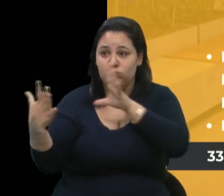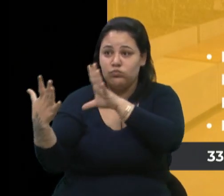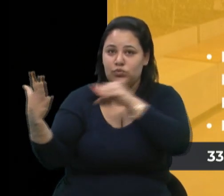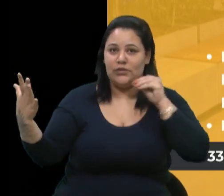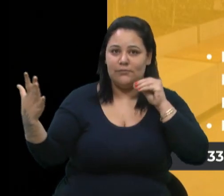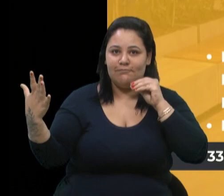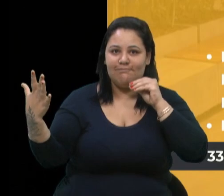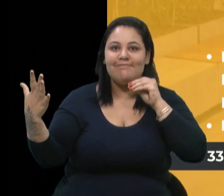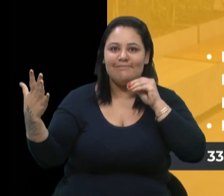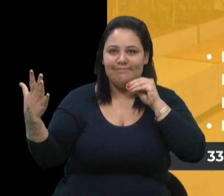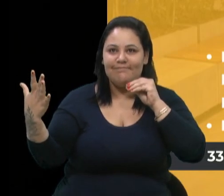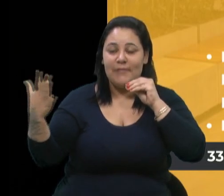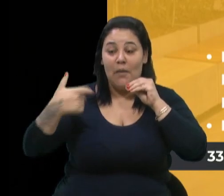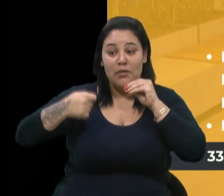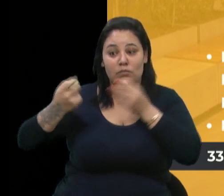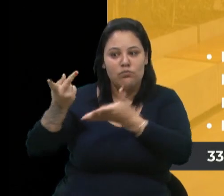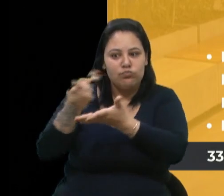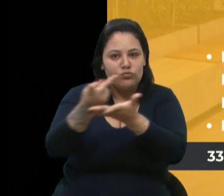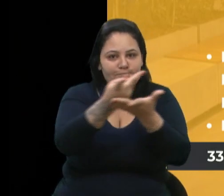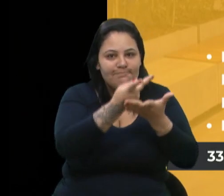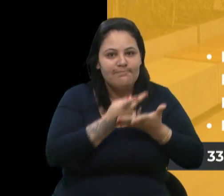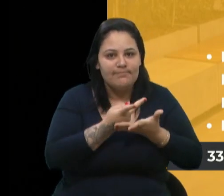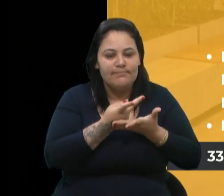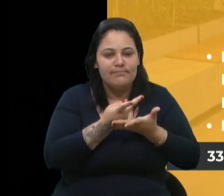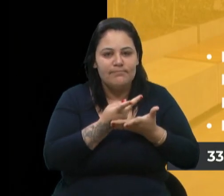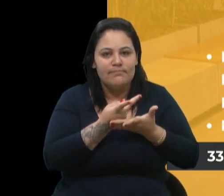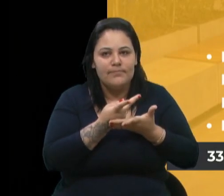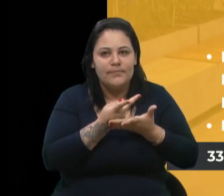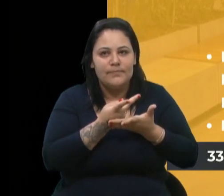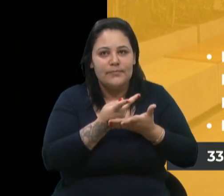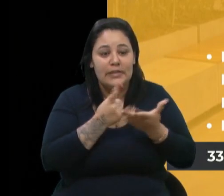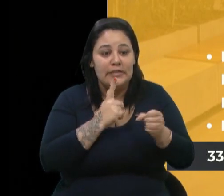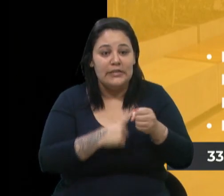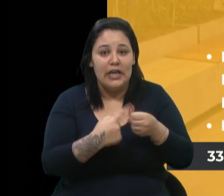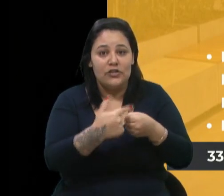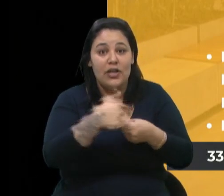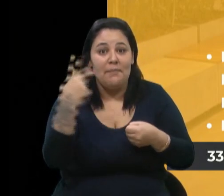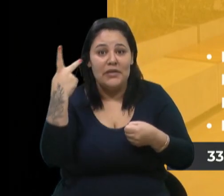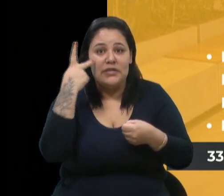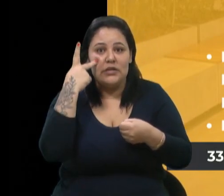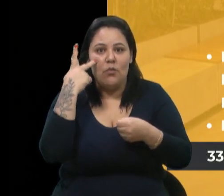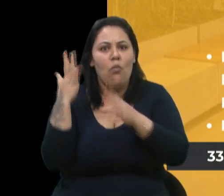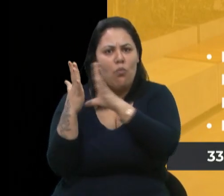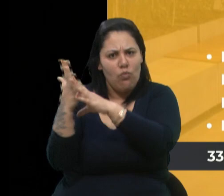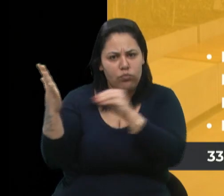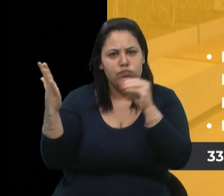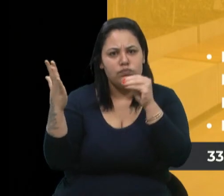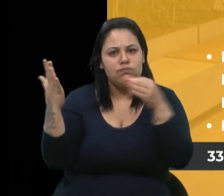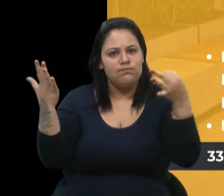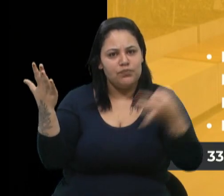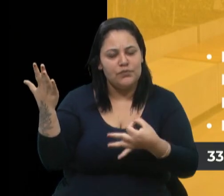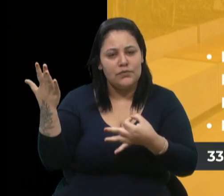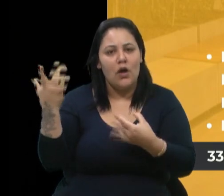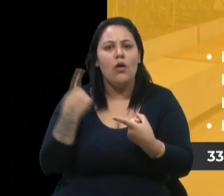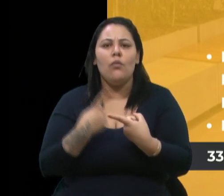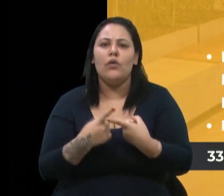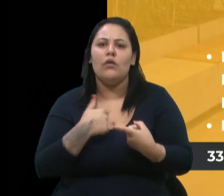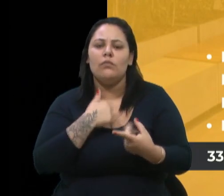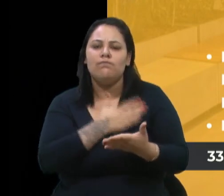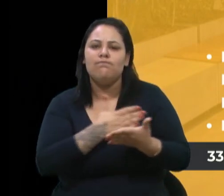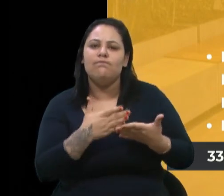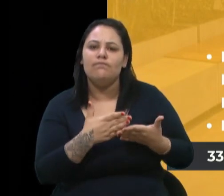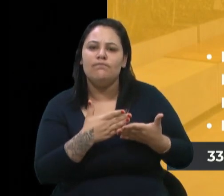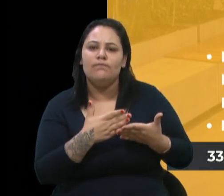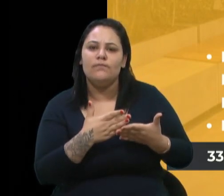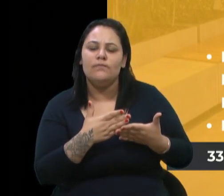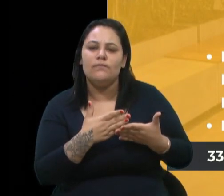temos que buscar essas informações em cidades que nos apresentam essa referência, porque eu comecei